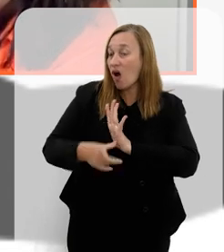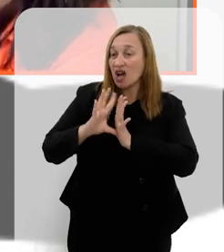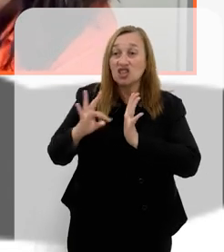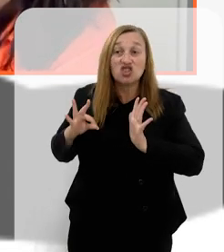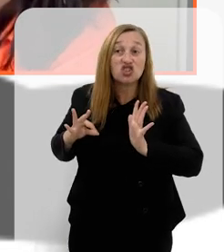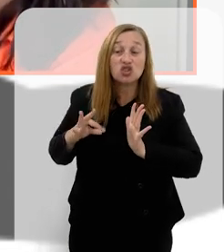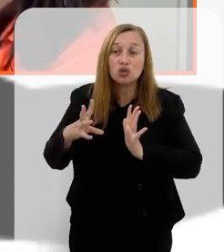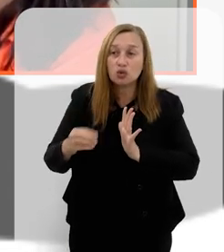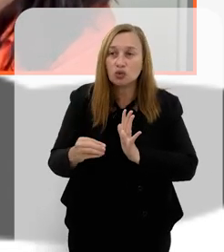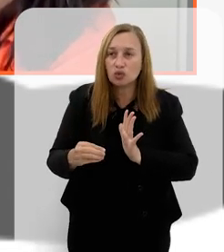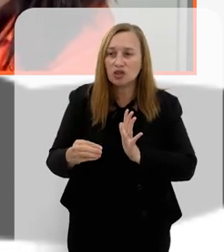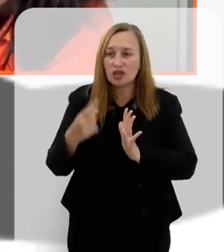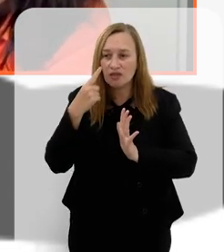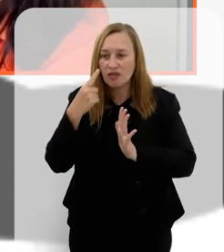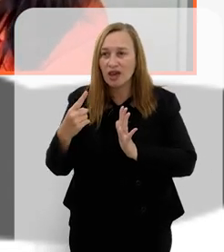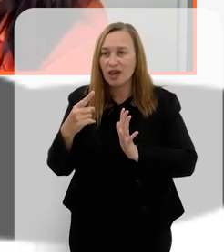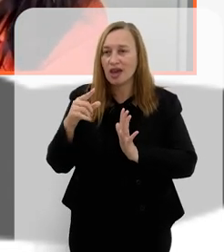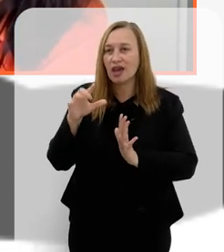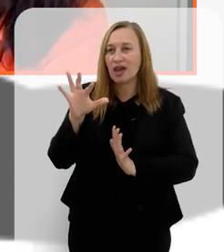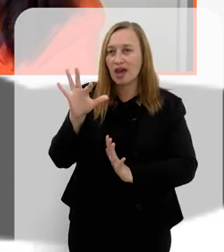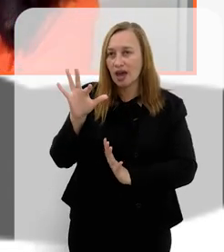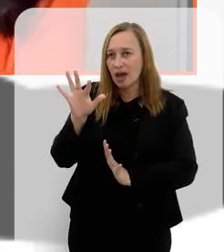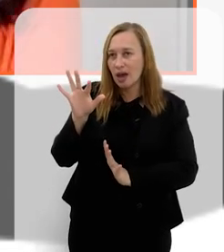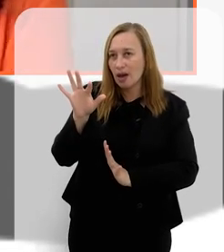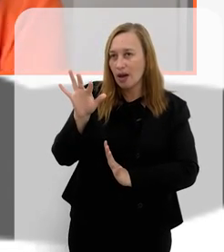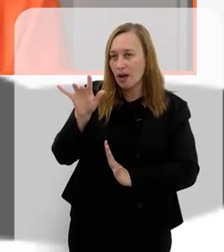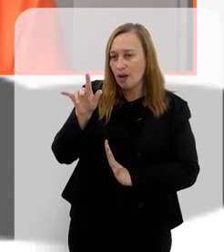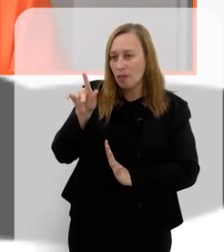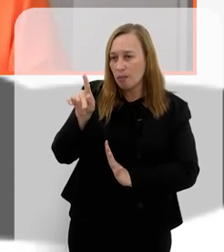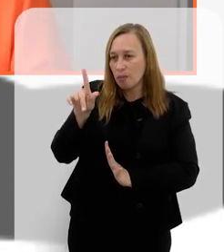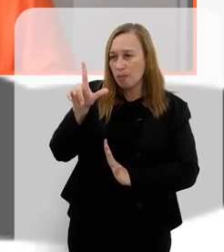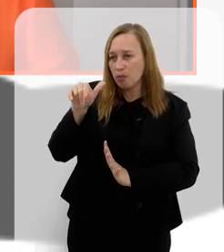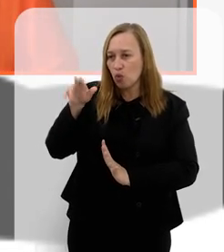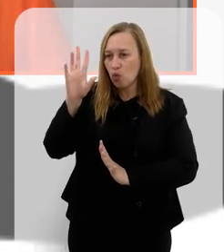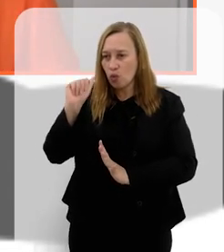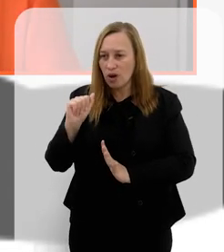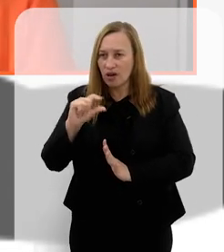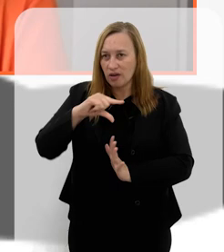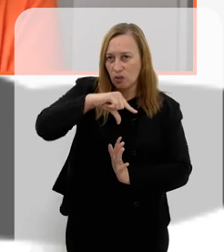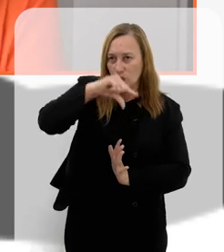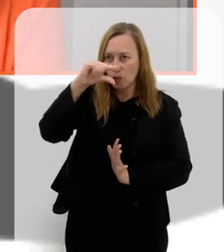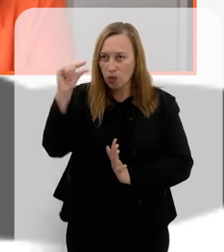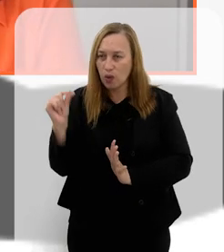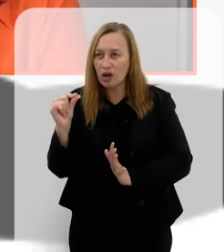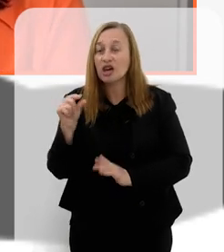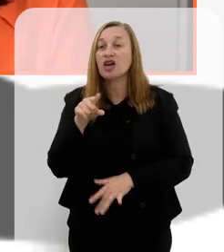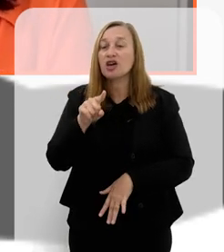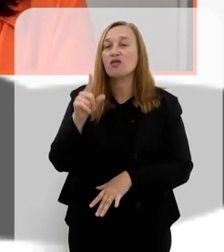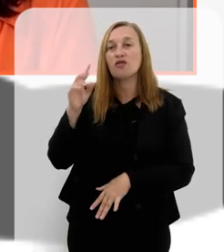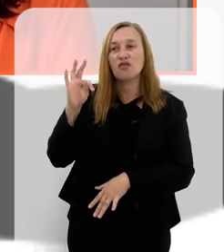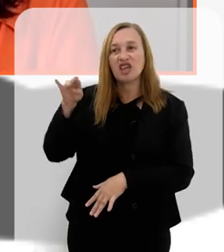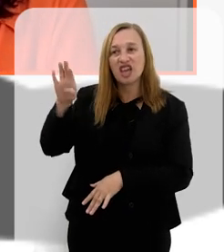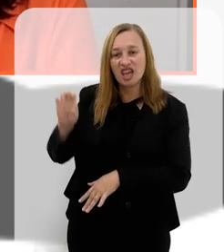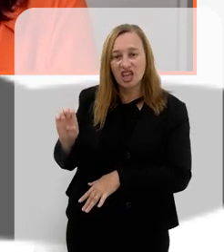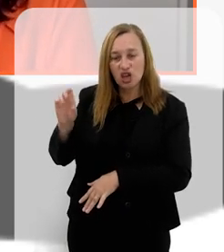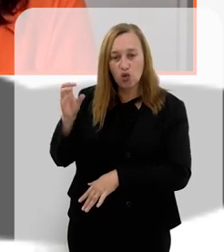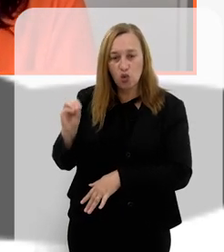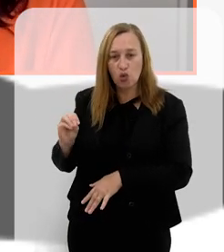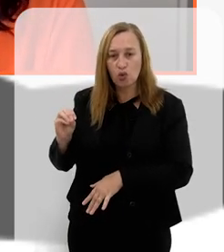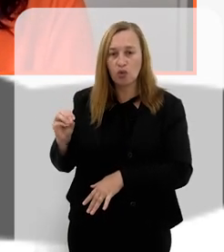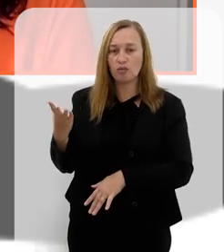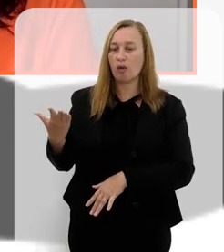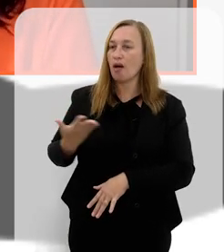traduziu antes de ver a pluma, né? Olha, que bom, que bom. Então, e o Frederic, além disso,